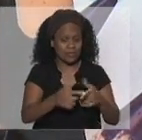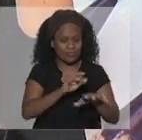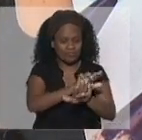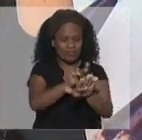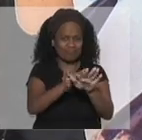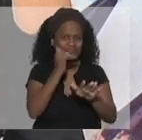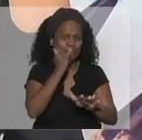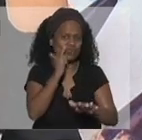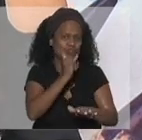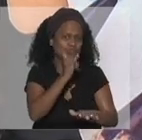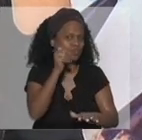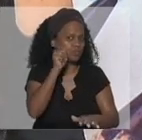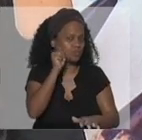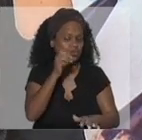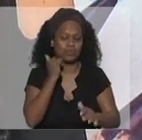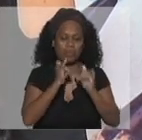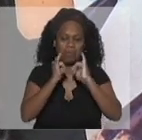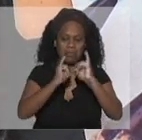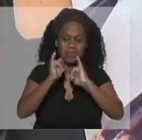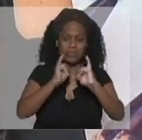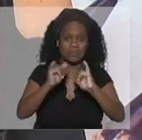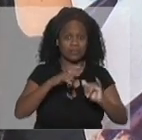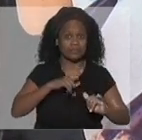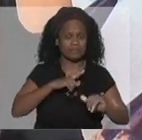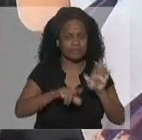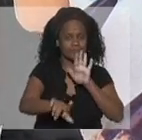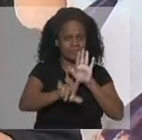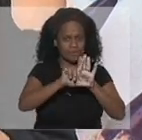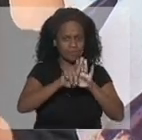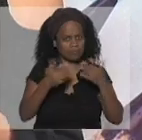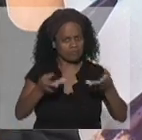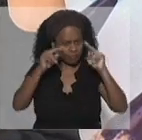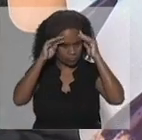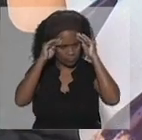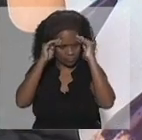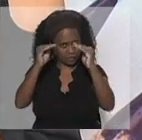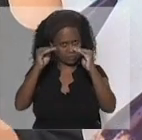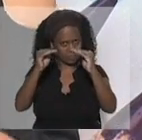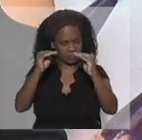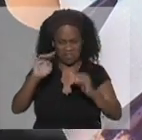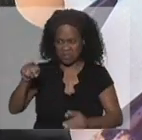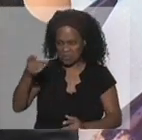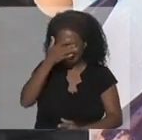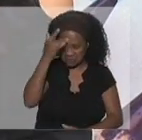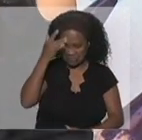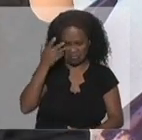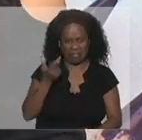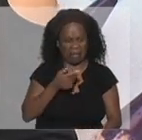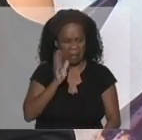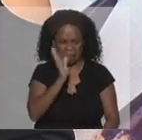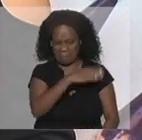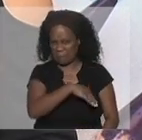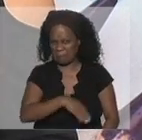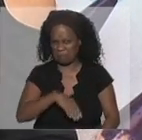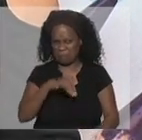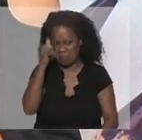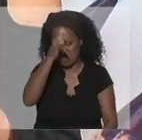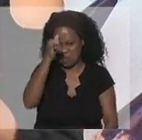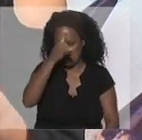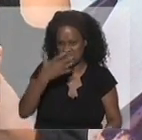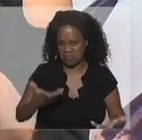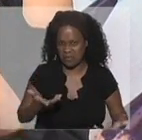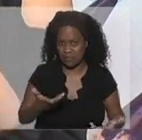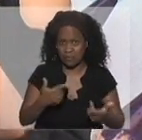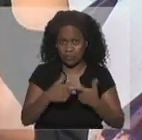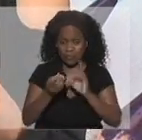de várias mulheres. As mulheres sugeriram que existisse essa lei. Então, poxa, vamos respeitar, mas alguns falam, que frescura, não sei o quê. Quer